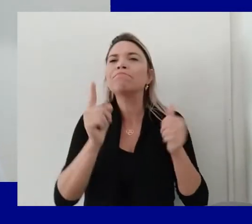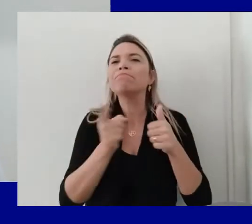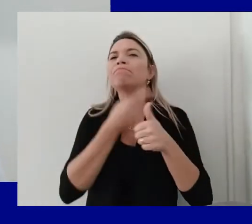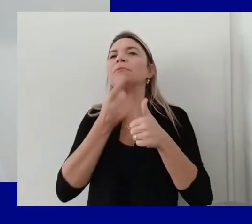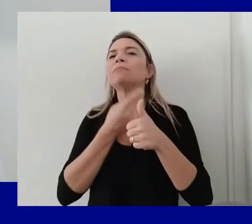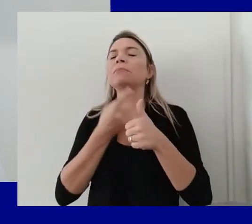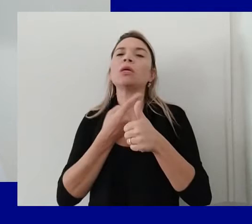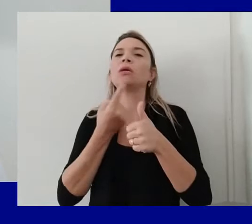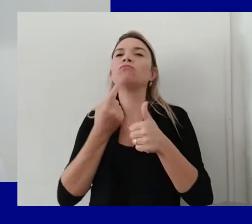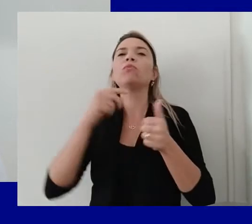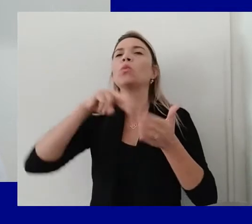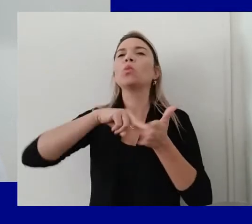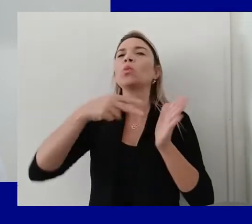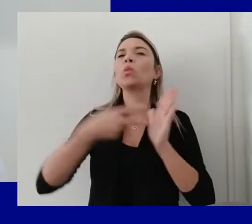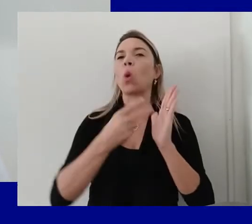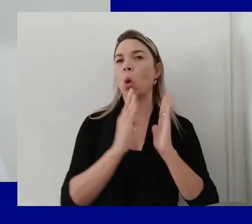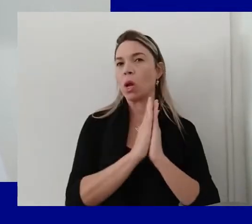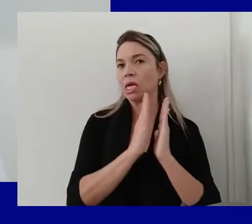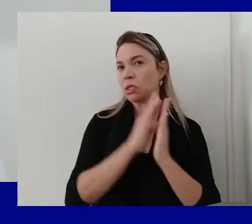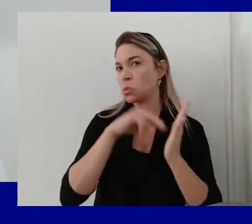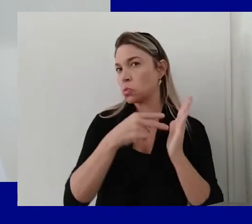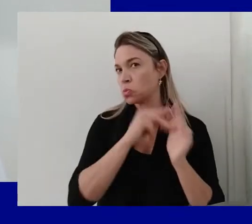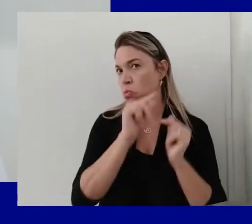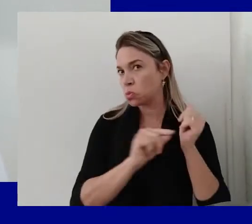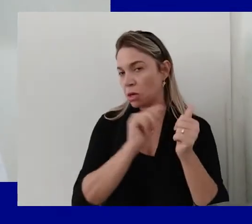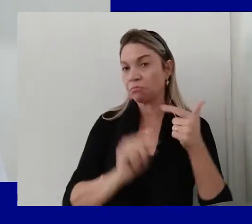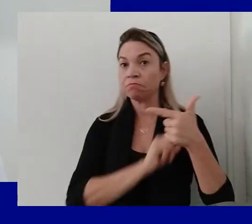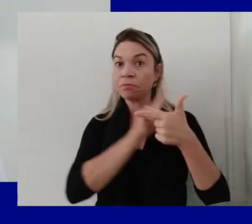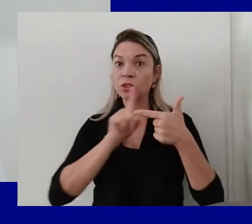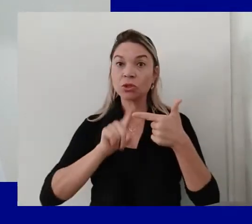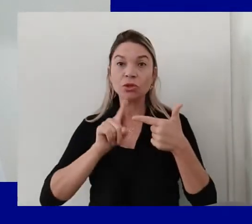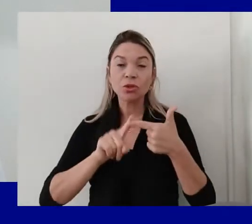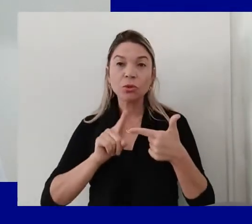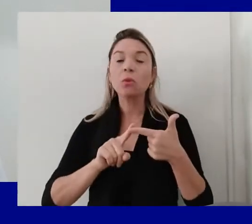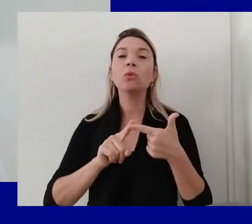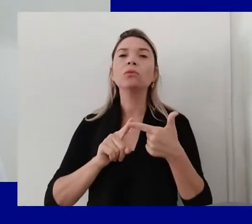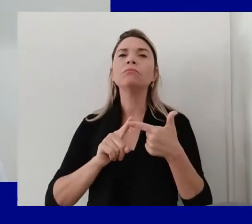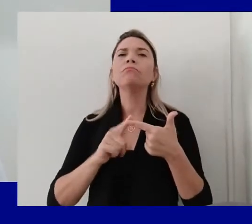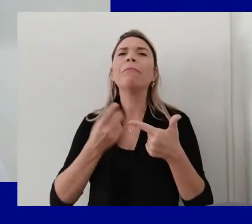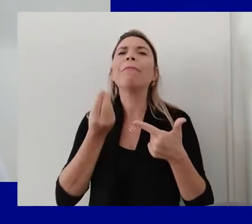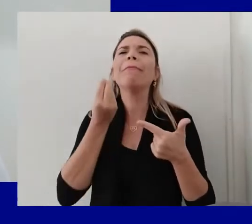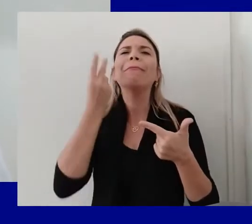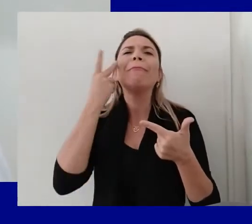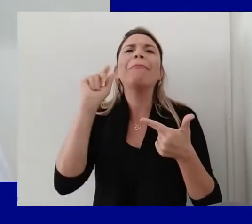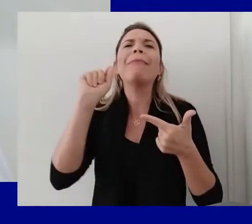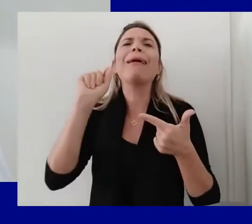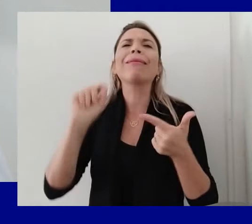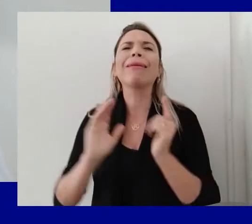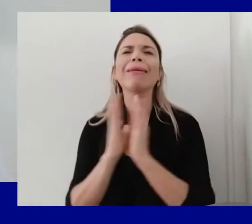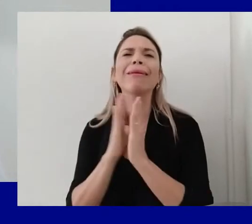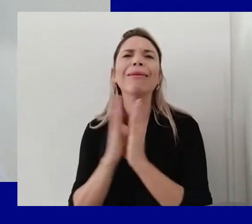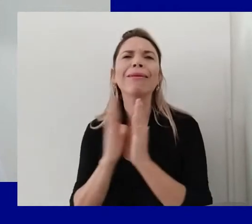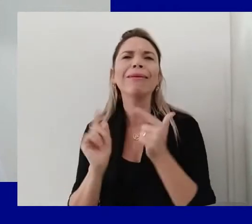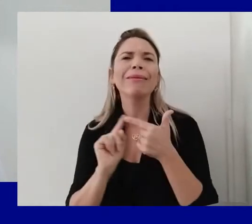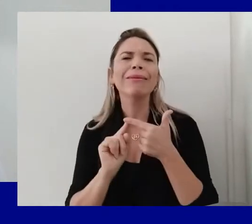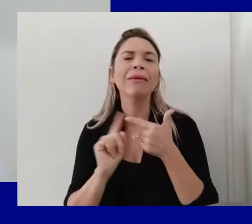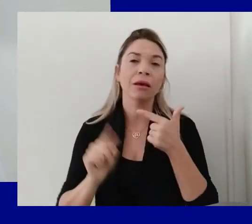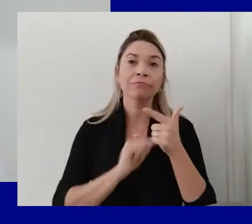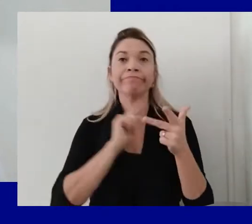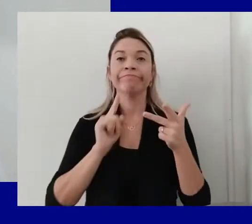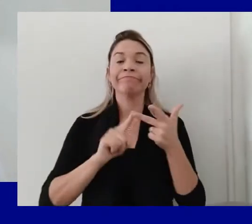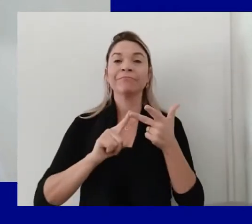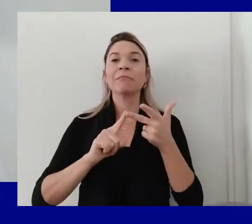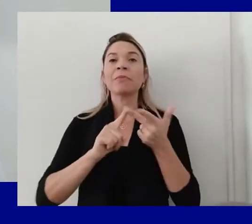oração. Em segundo, quais são as razões para orar. Em terceiro, características bíblicas